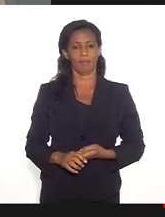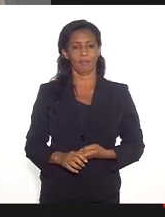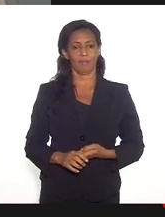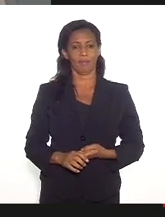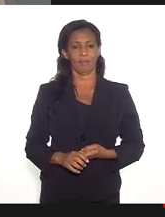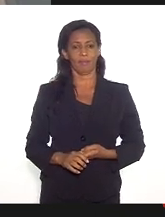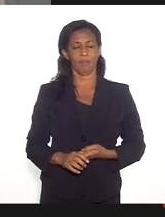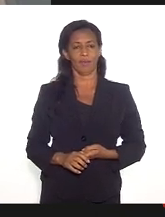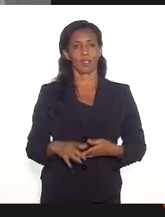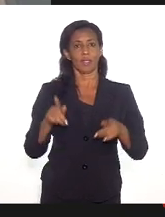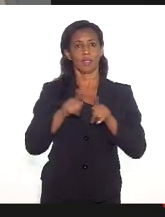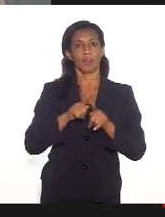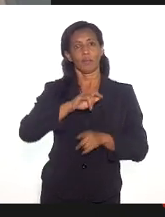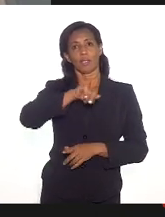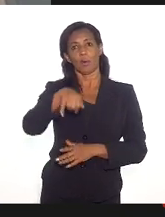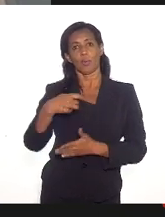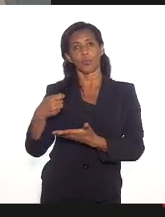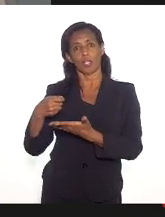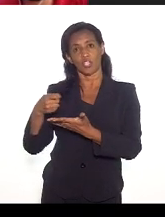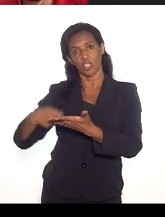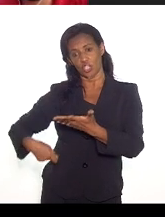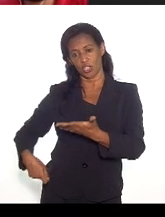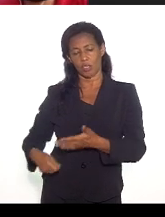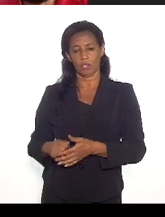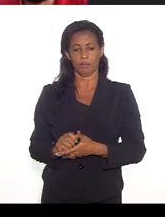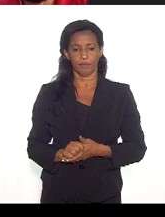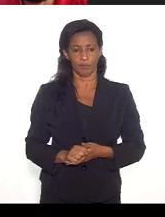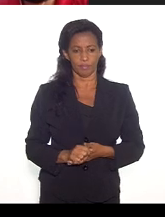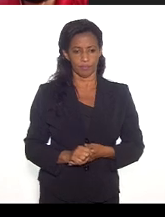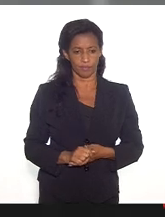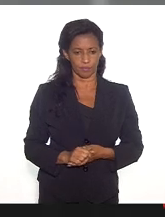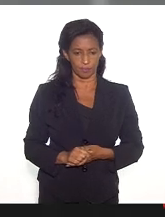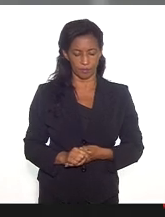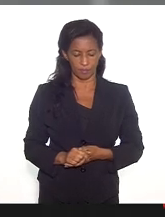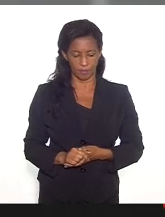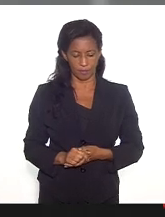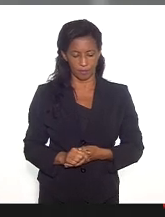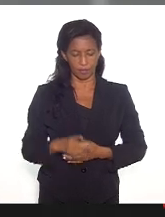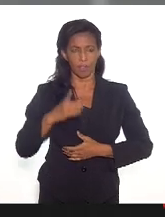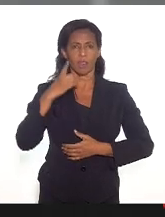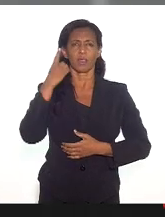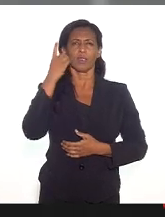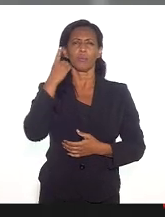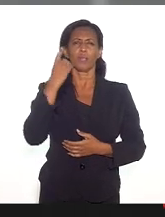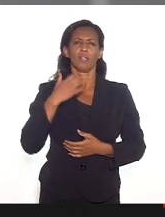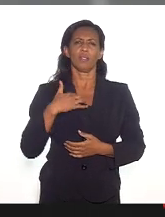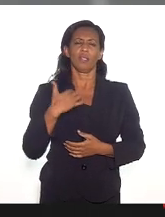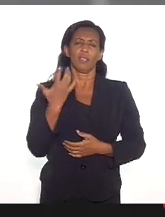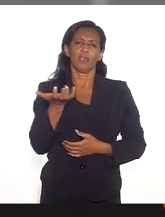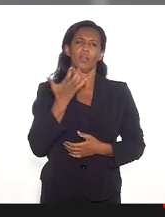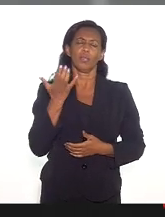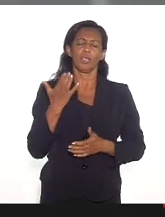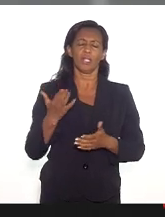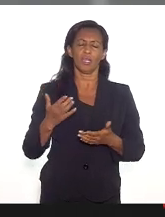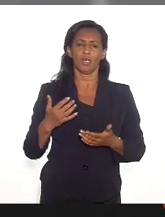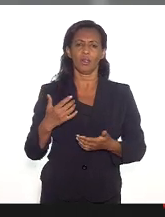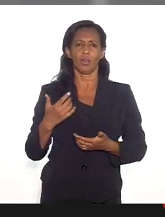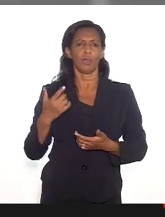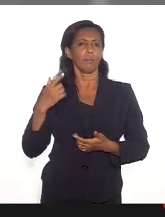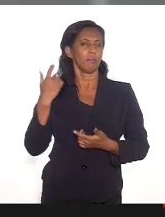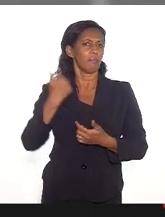dar a vez também para os inscritos. Deputada Célia, eu queria assim, propor que a gente pudesse